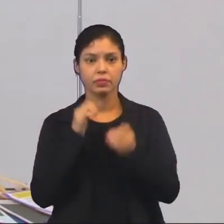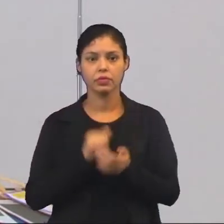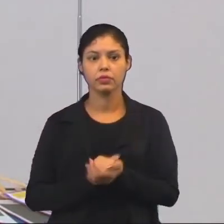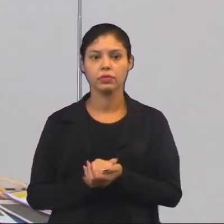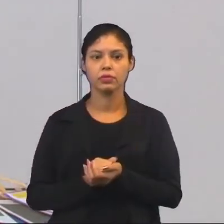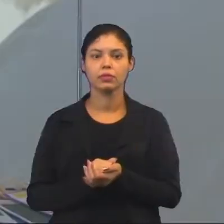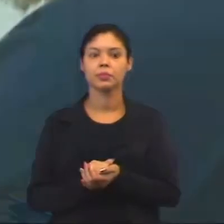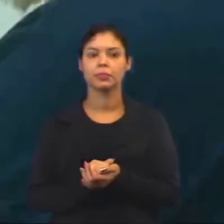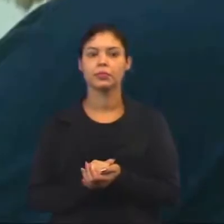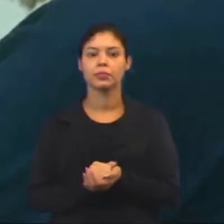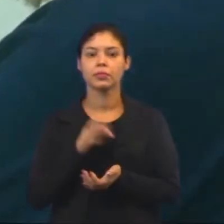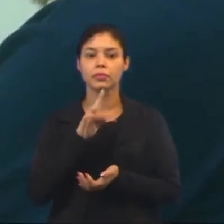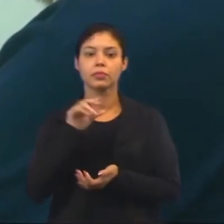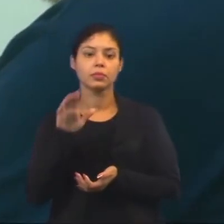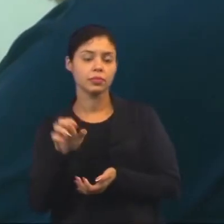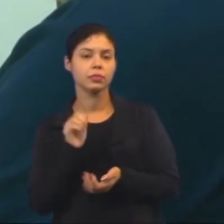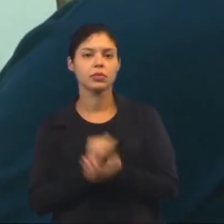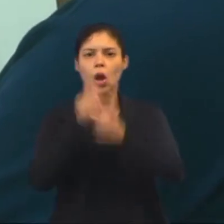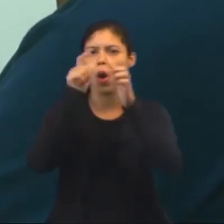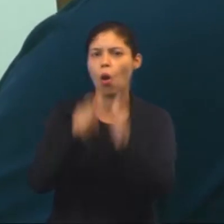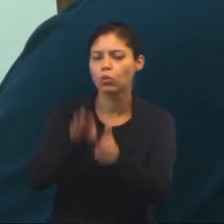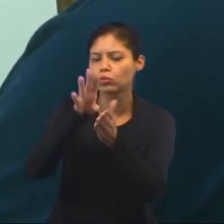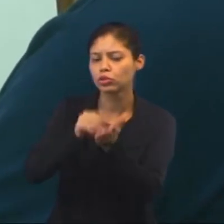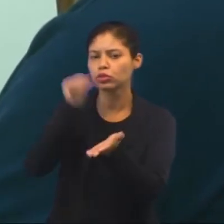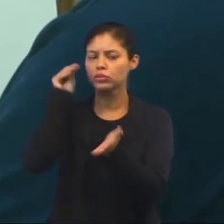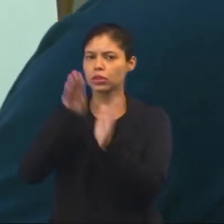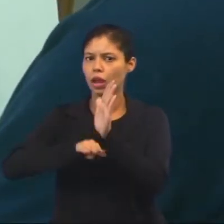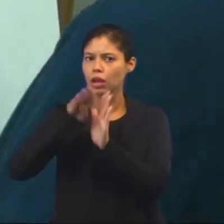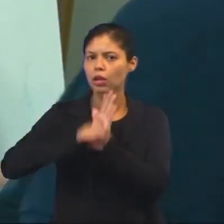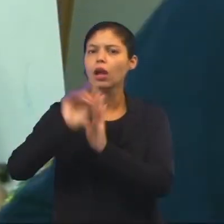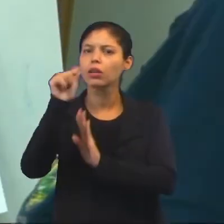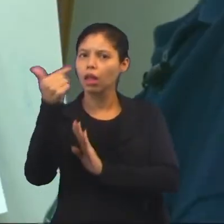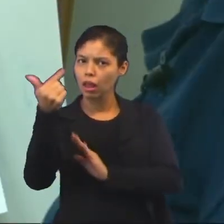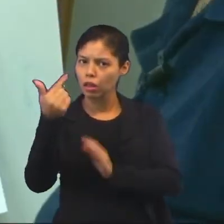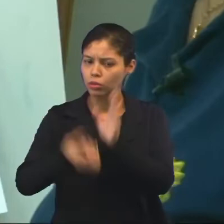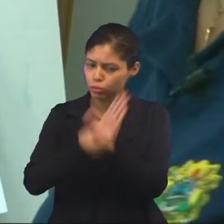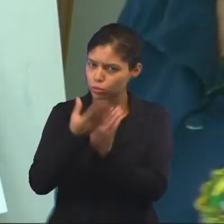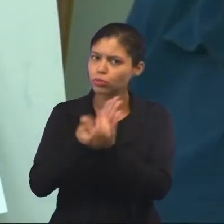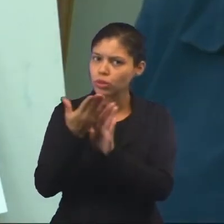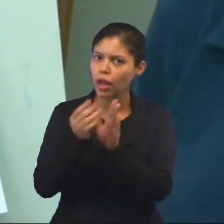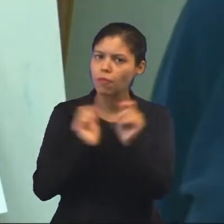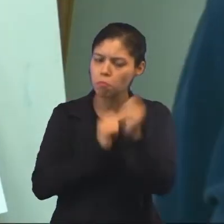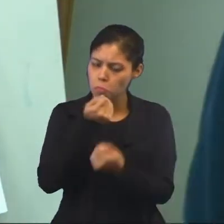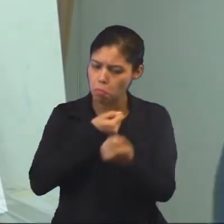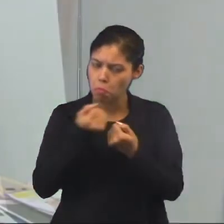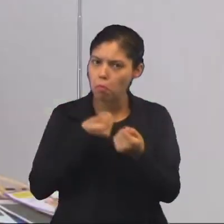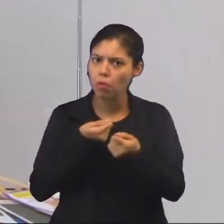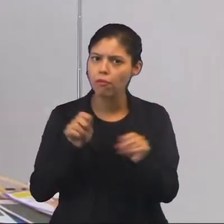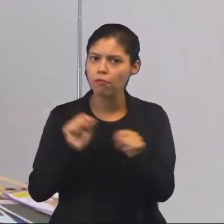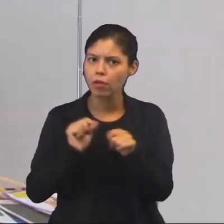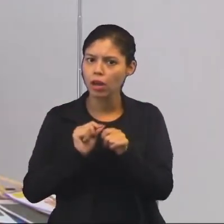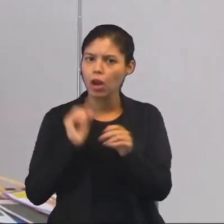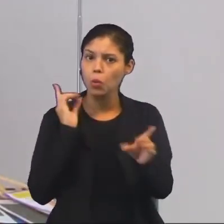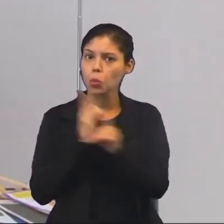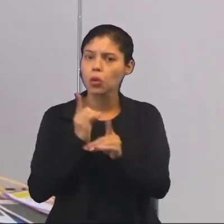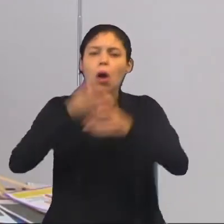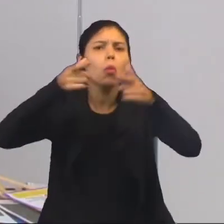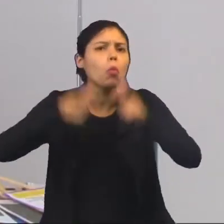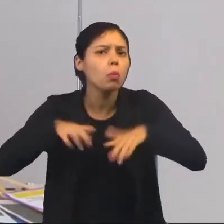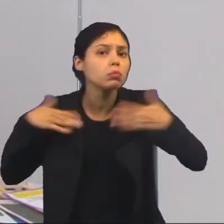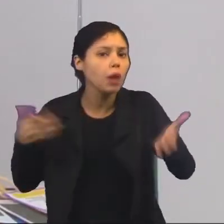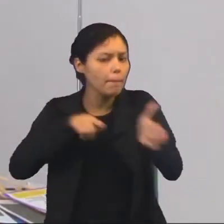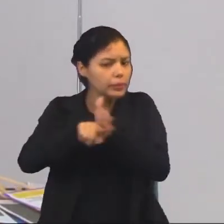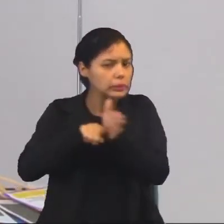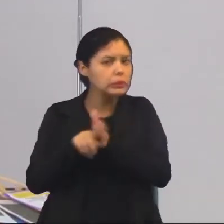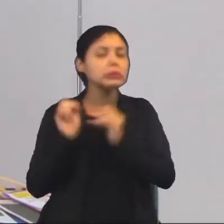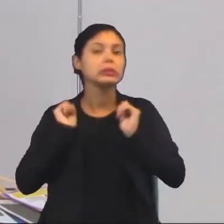a fonte. A fonte é de onde aquela notícia foi tirada, onde que nós podemos encontrar ali a